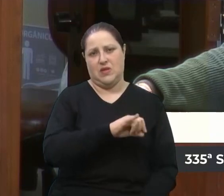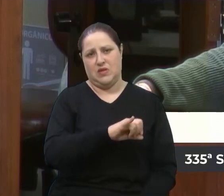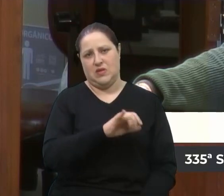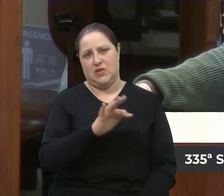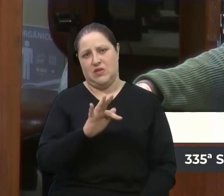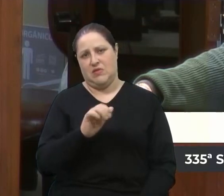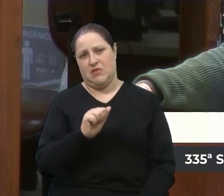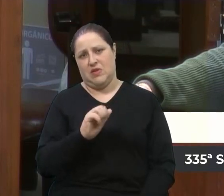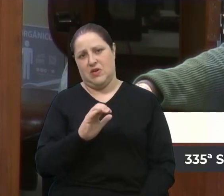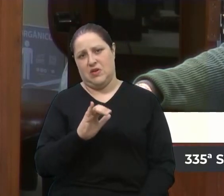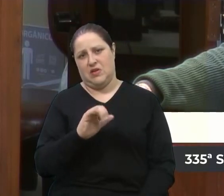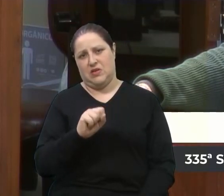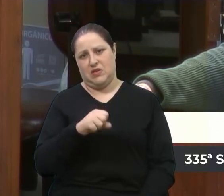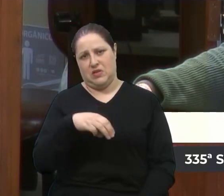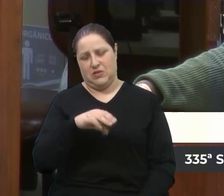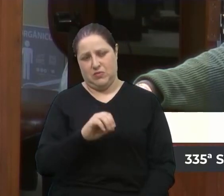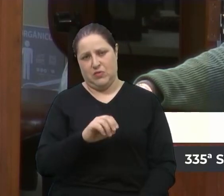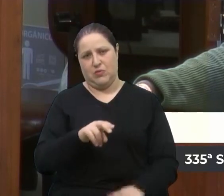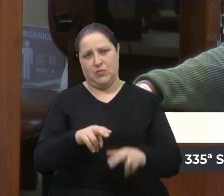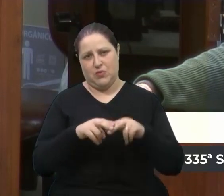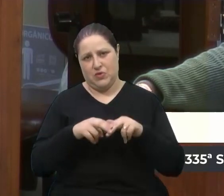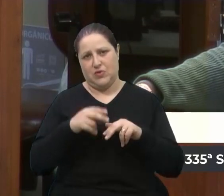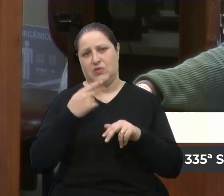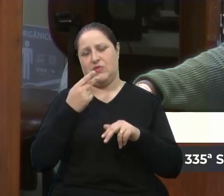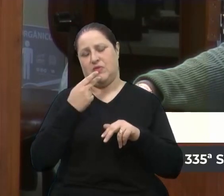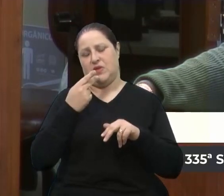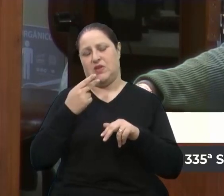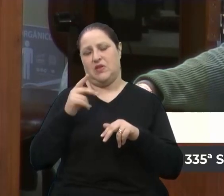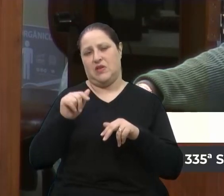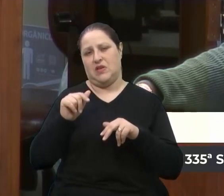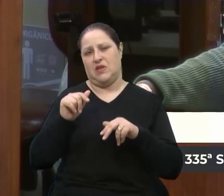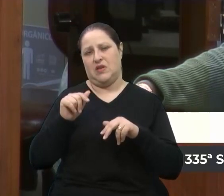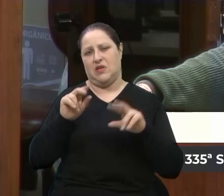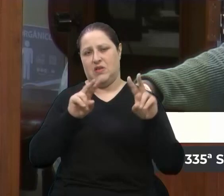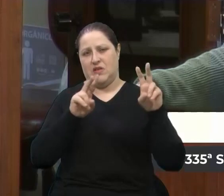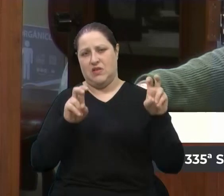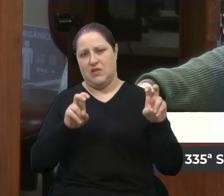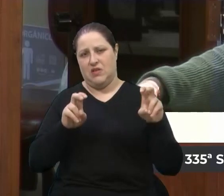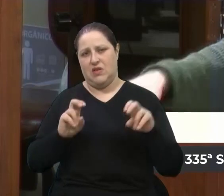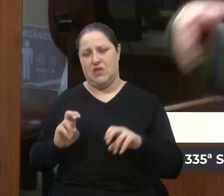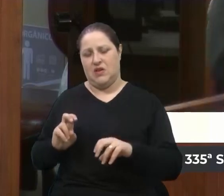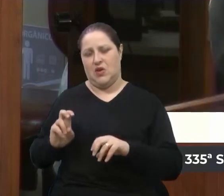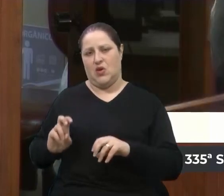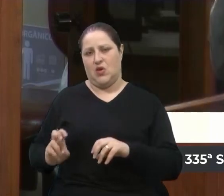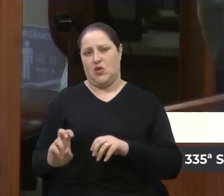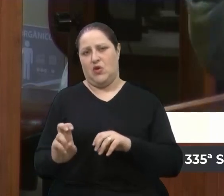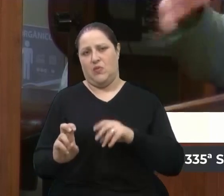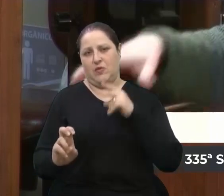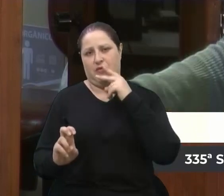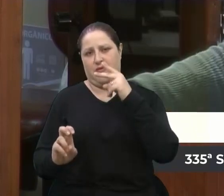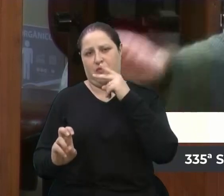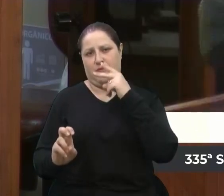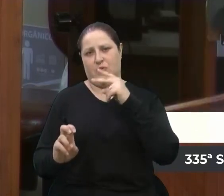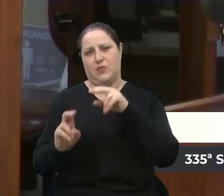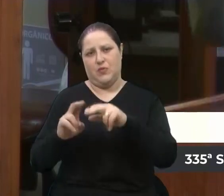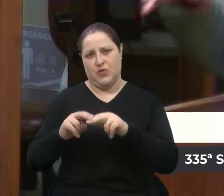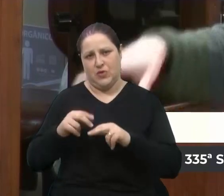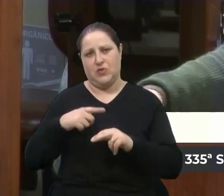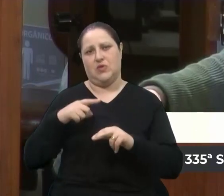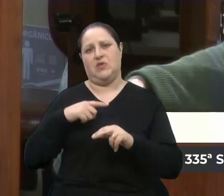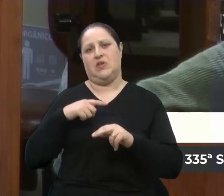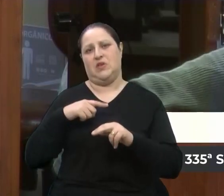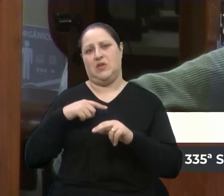isso que existe o termo, hoje em dia, a cobra fumou. E a cobra realmente fumou. Por isso que tem aquele brasão da FEB em homenagem da cobra